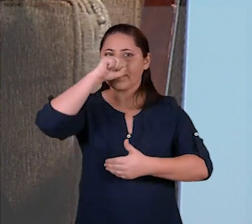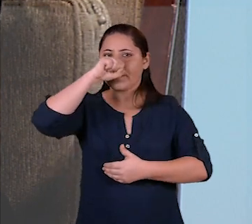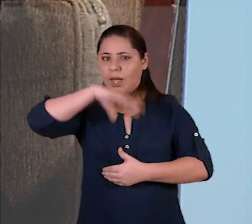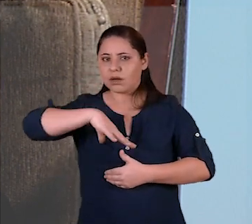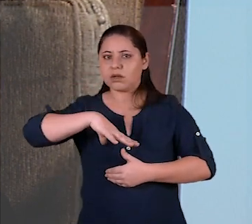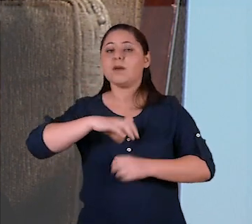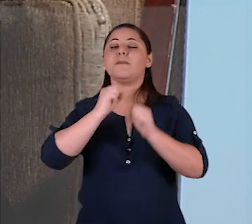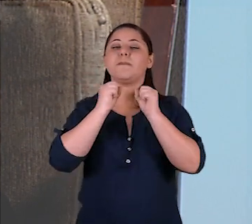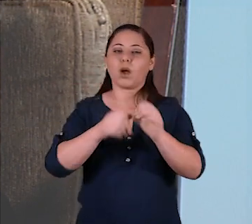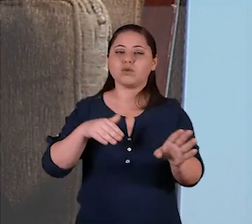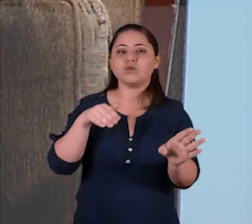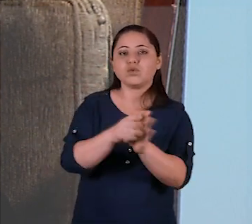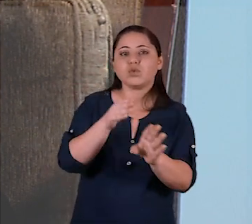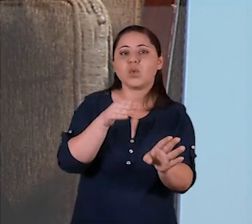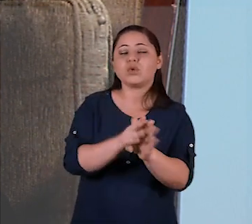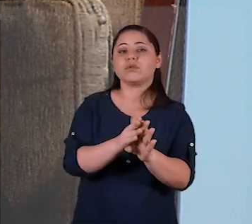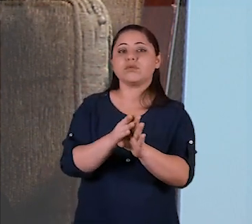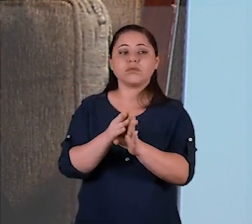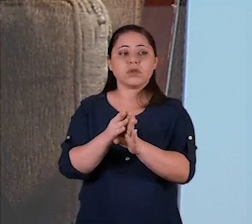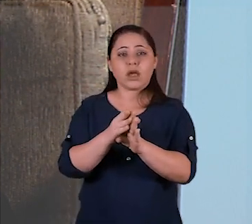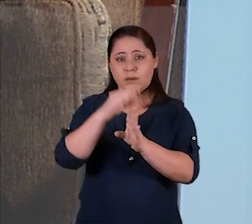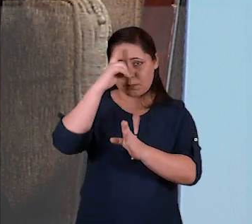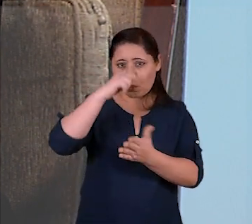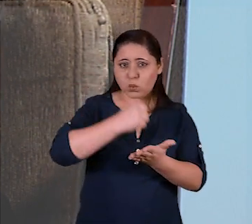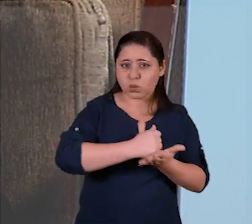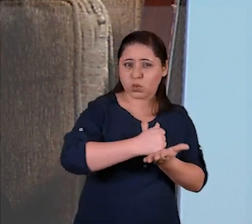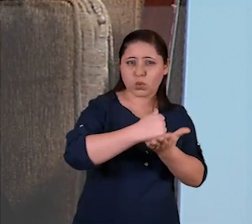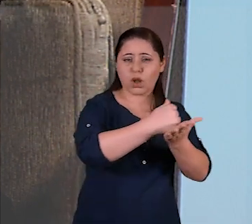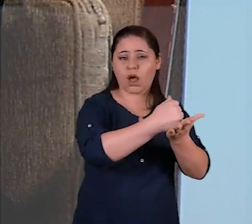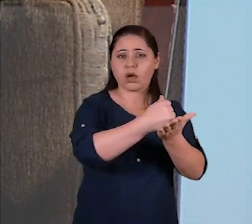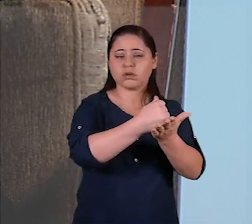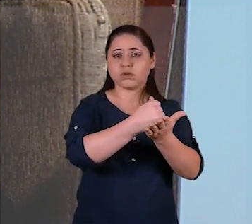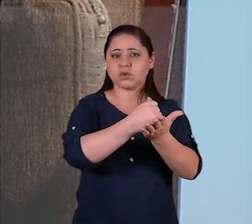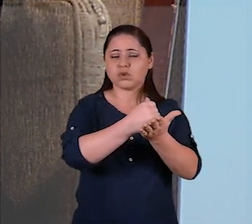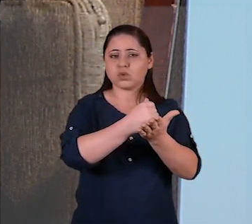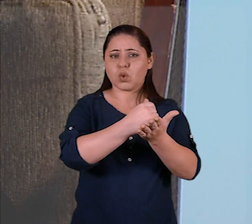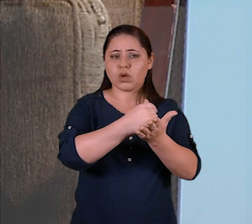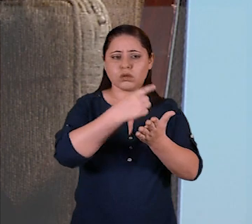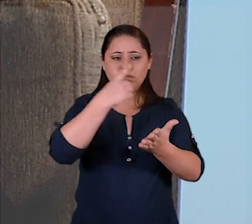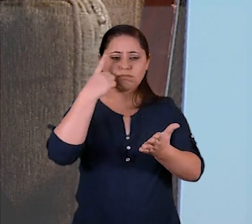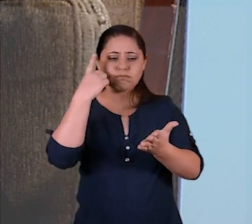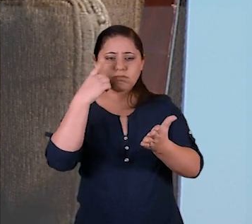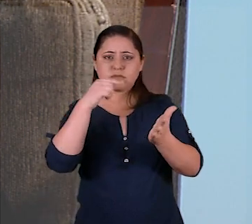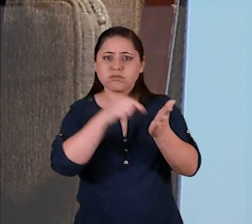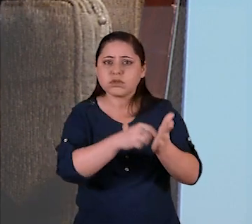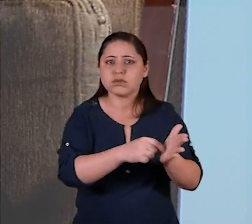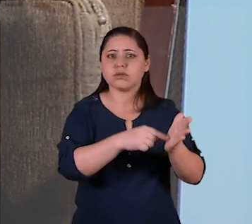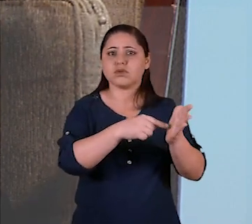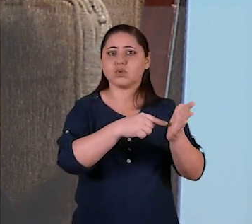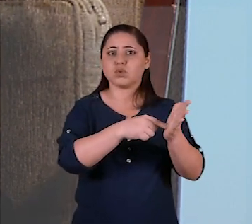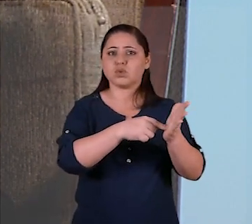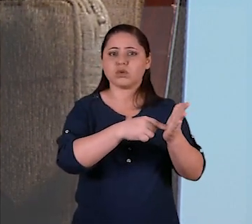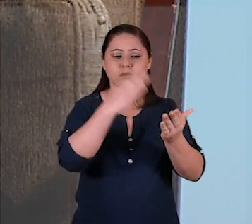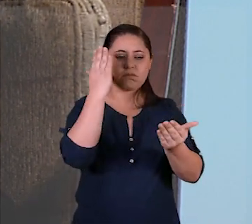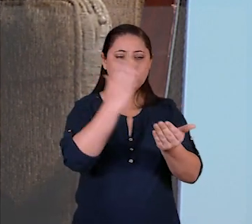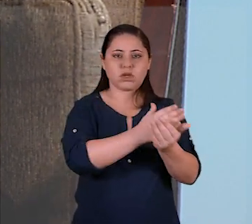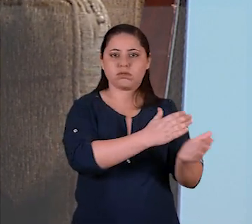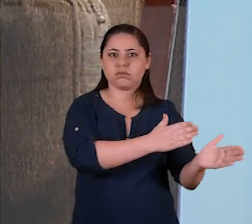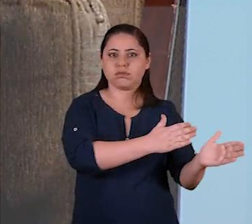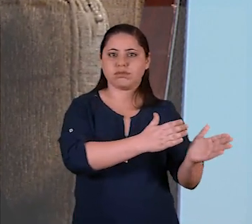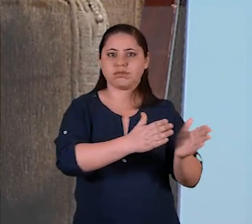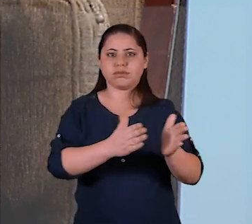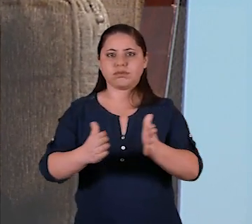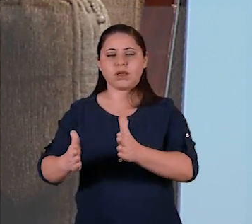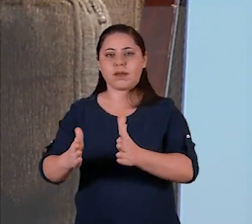violência, e ali a gente pode orientar e encaminhar para a denúncia formal, se for o caso de ser na delegacia, né? Mas